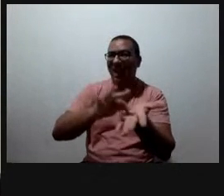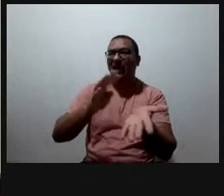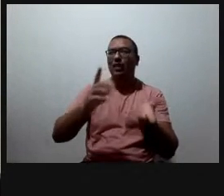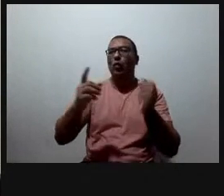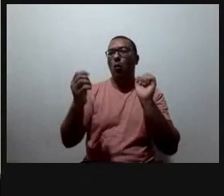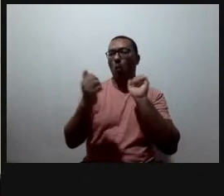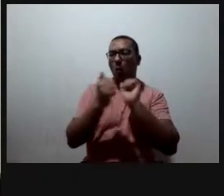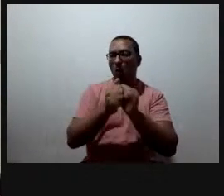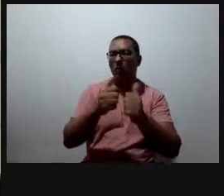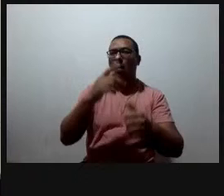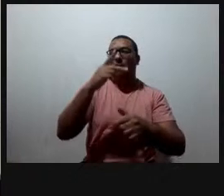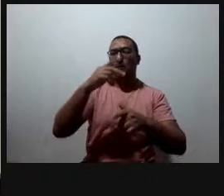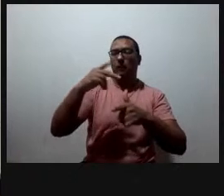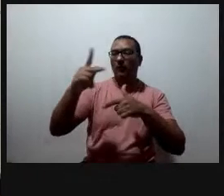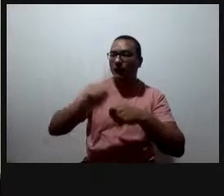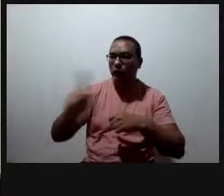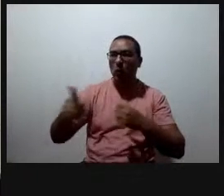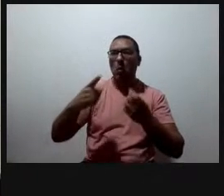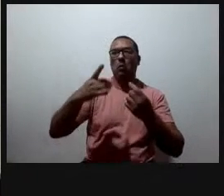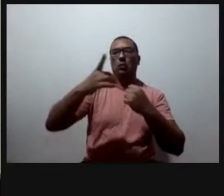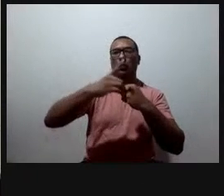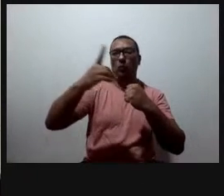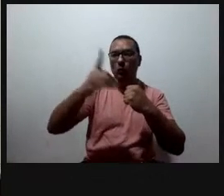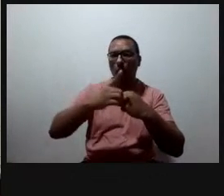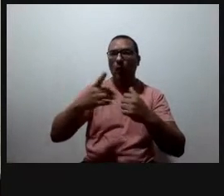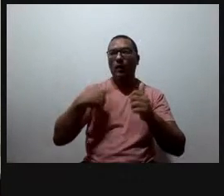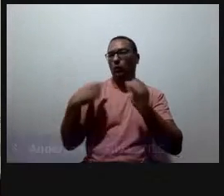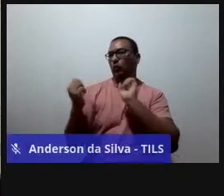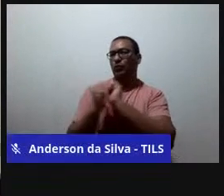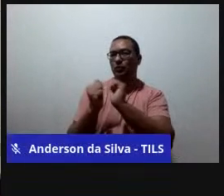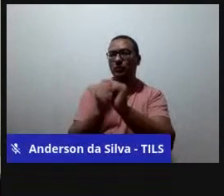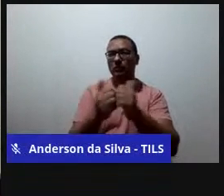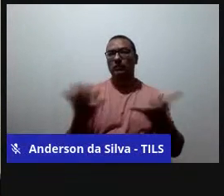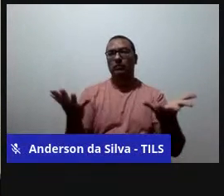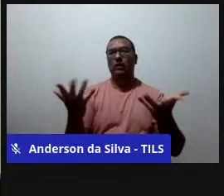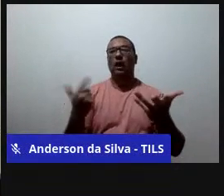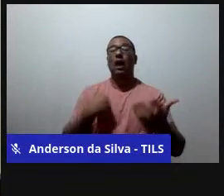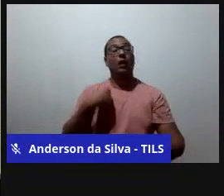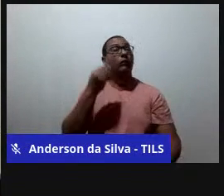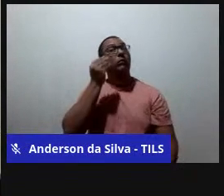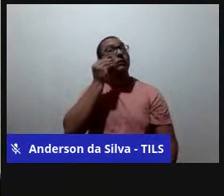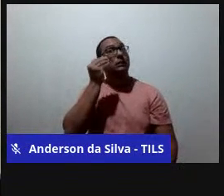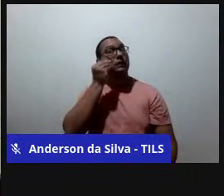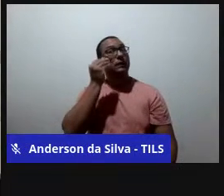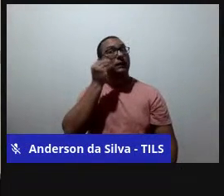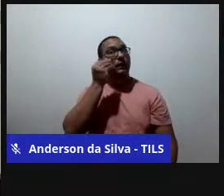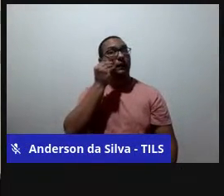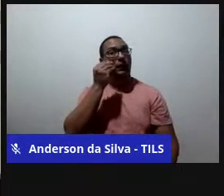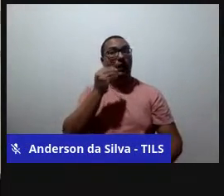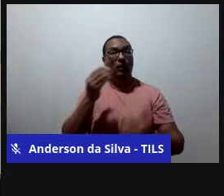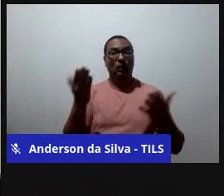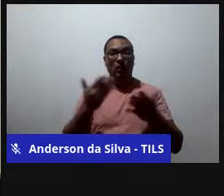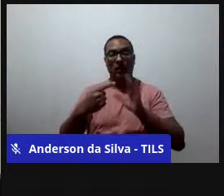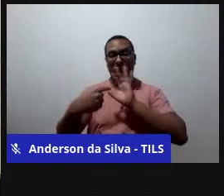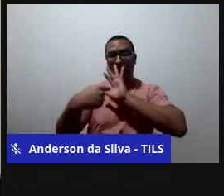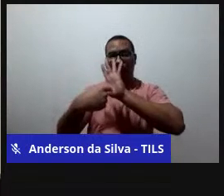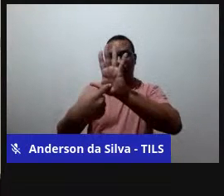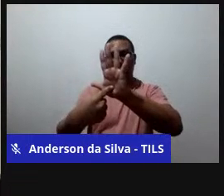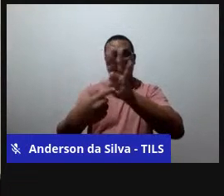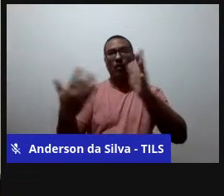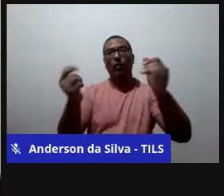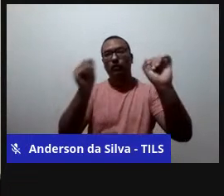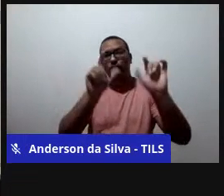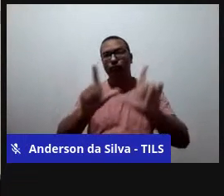doutores, professores, né? Então, vou tentar aqui, nessa apresentação,